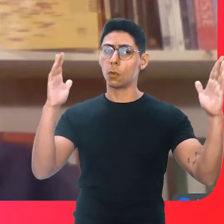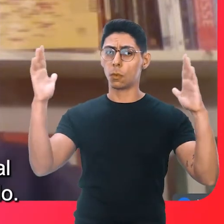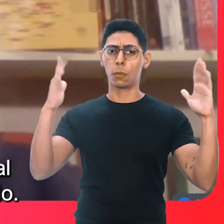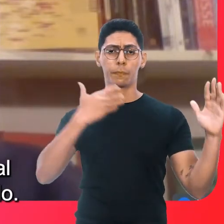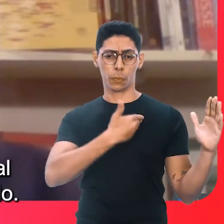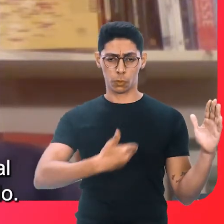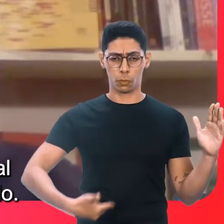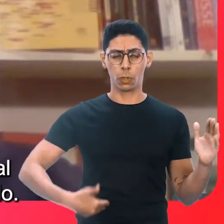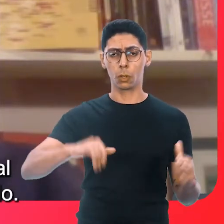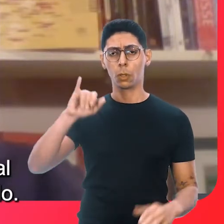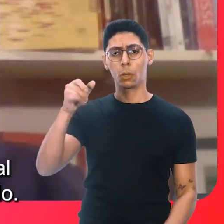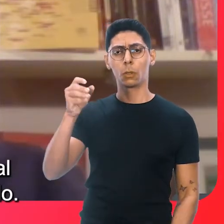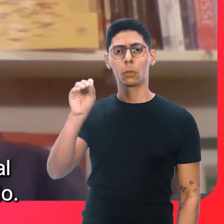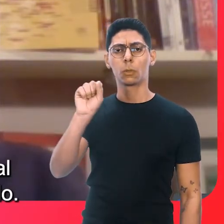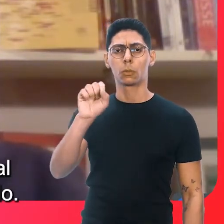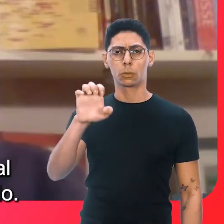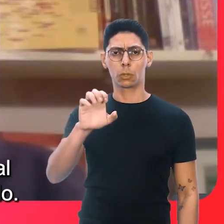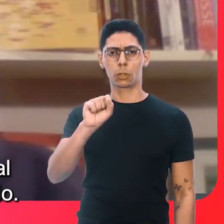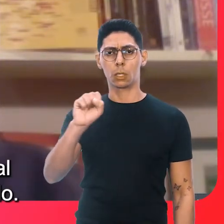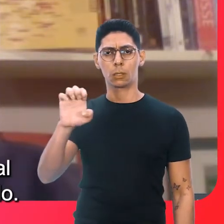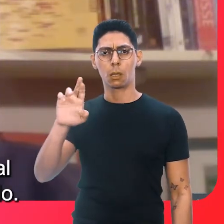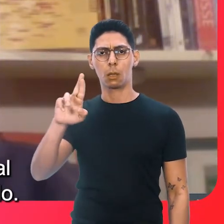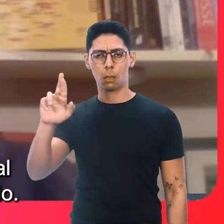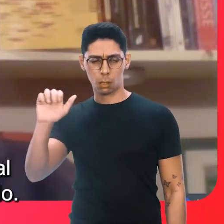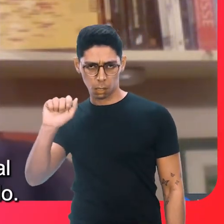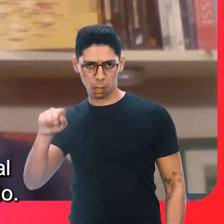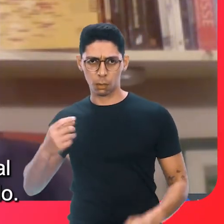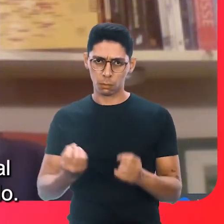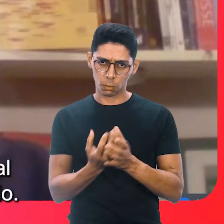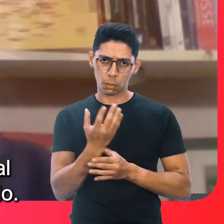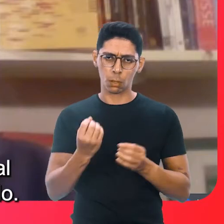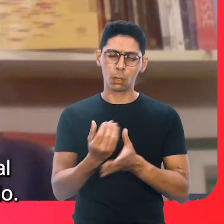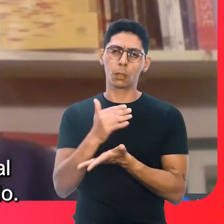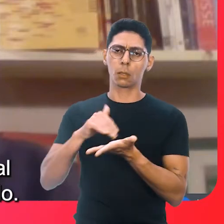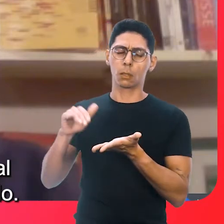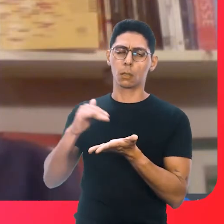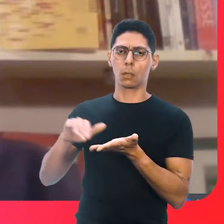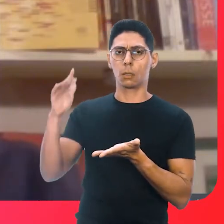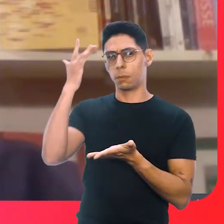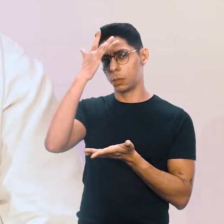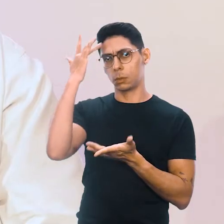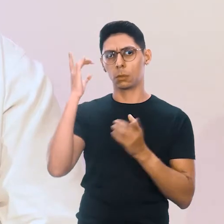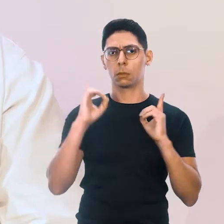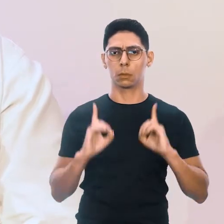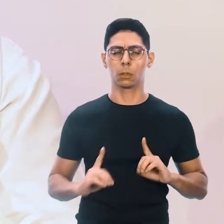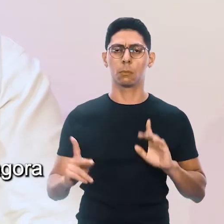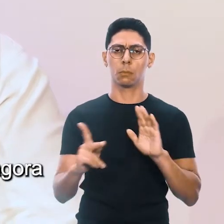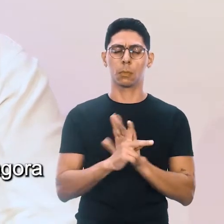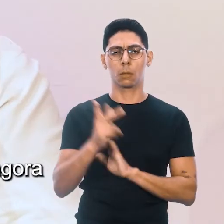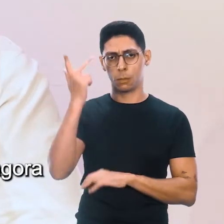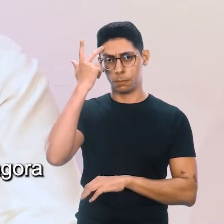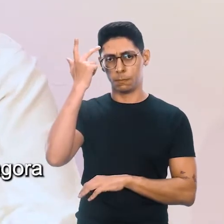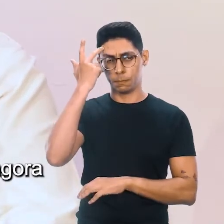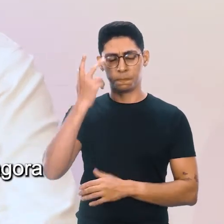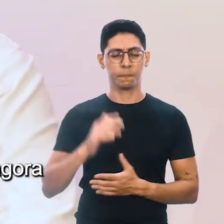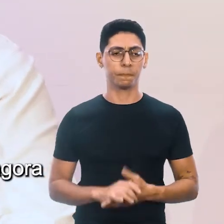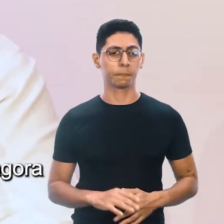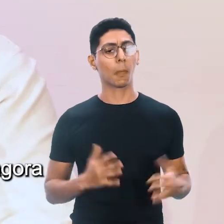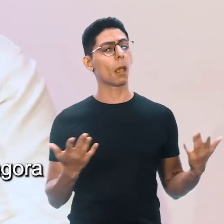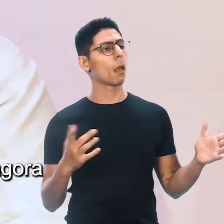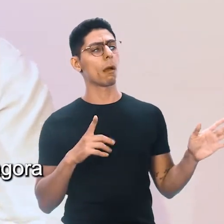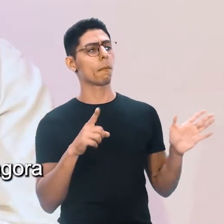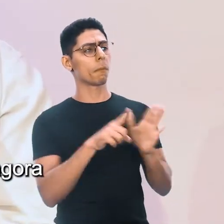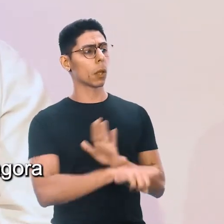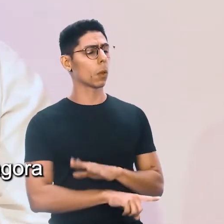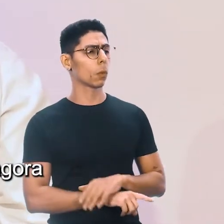Serra que foi criada, então, a Secretaria Municipal da Pessoa com Deficiência de São Paulo. E aí, aquela pergunta que eu te fiz